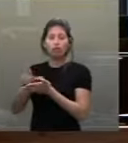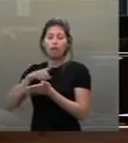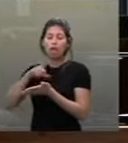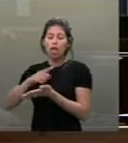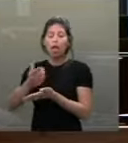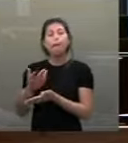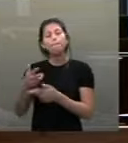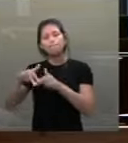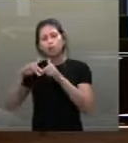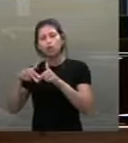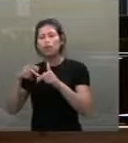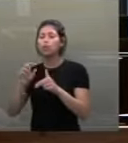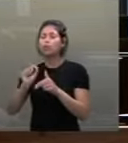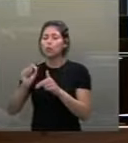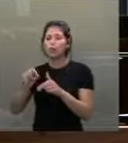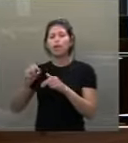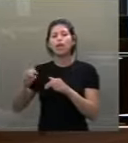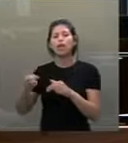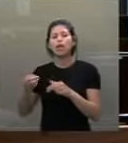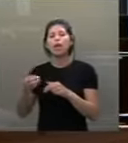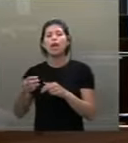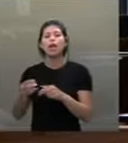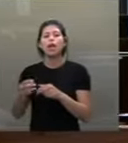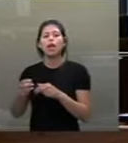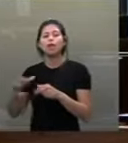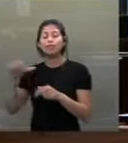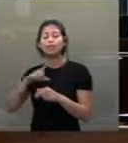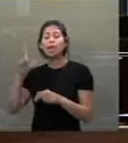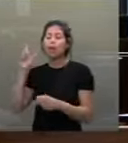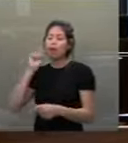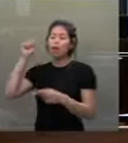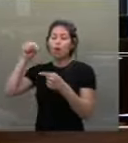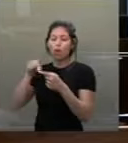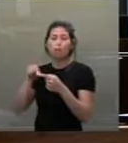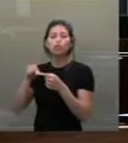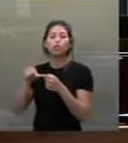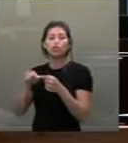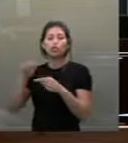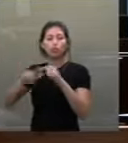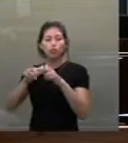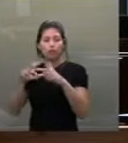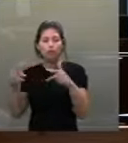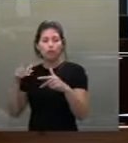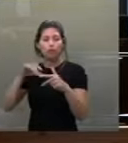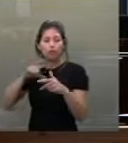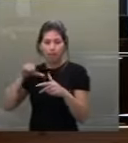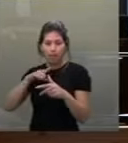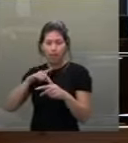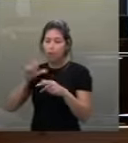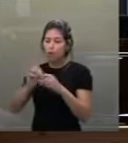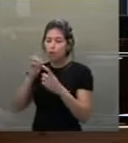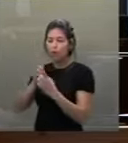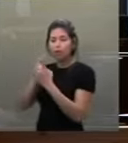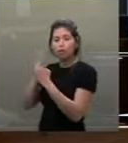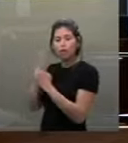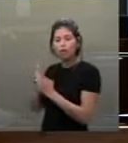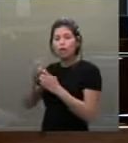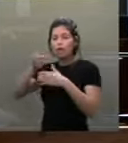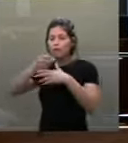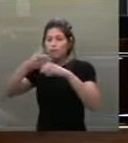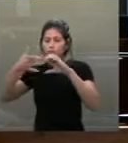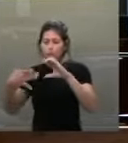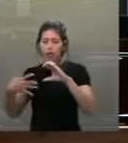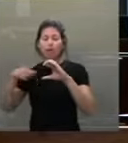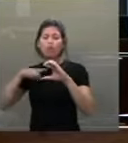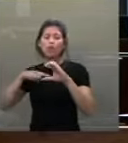portanto, ao Poder Executivo definir em circunstâncias específicas se há atendimento dos critérios constitucionais para